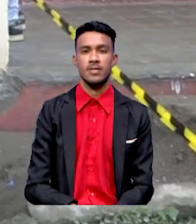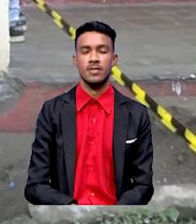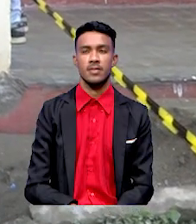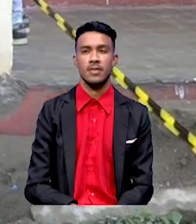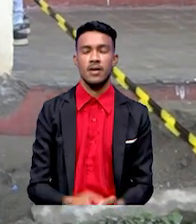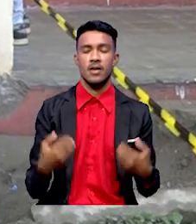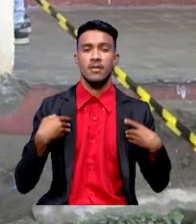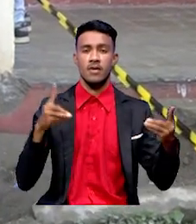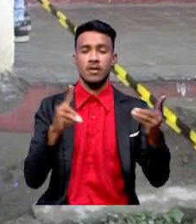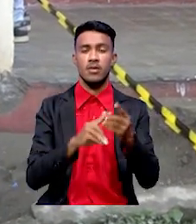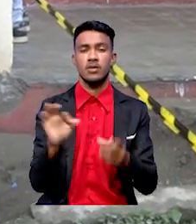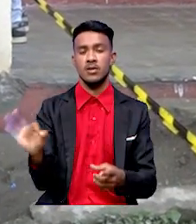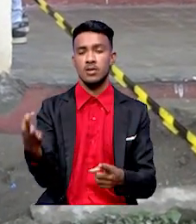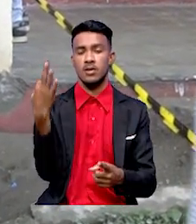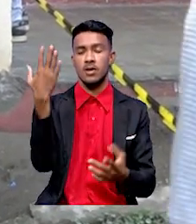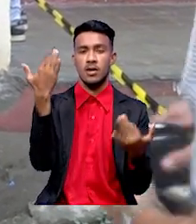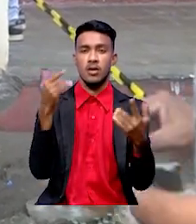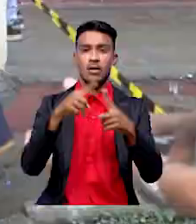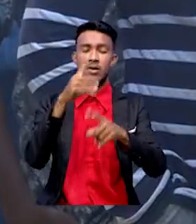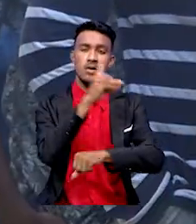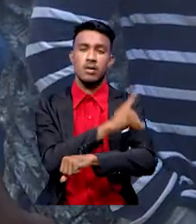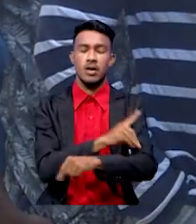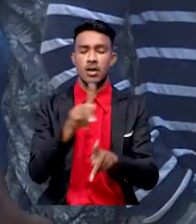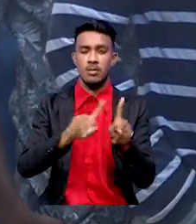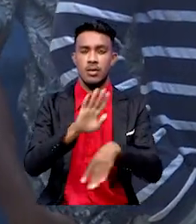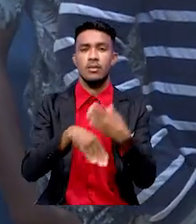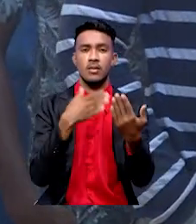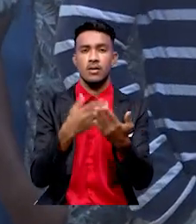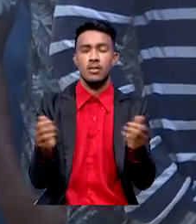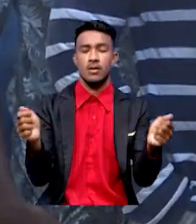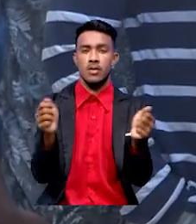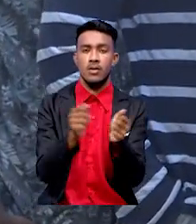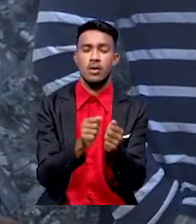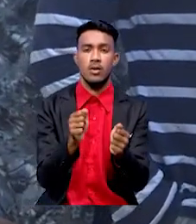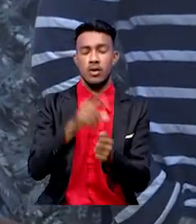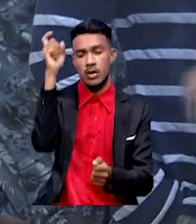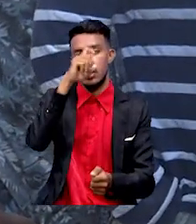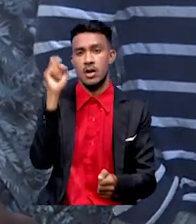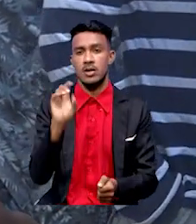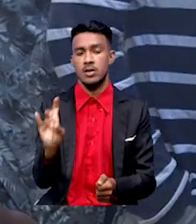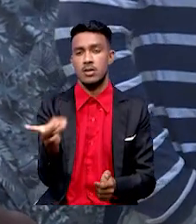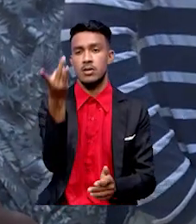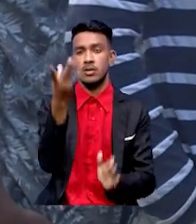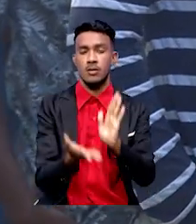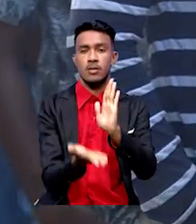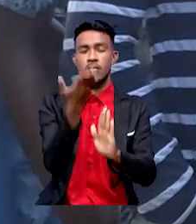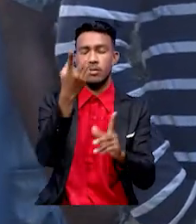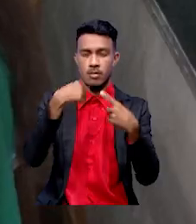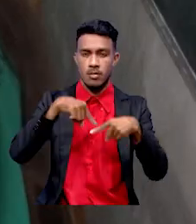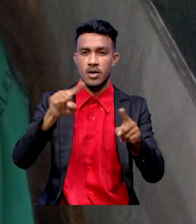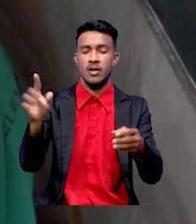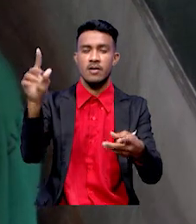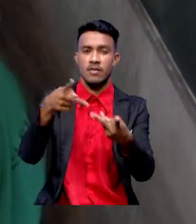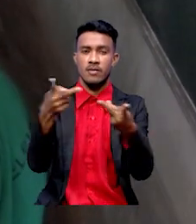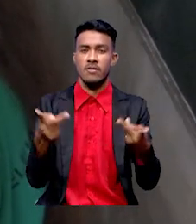E a Lauren Sanu Resincia foi na Lajne, Cidadão Roto, Nebe Ho Idade, Sanu Resinhito Baletem, Hakat Bahia Centro